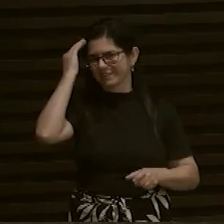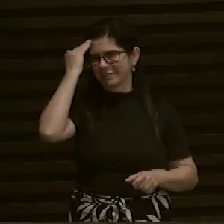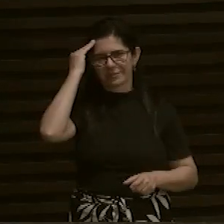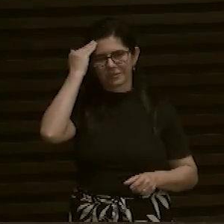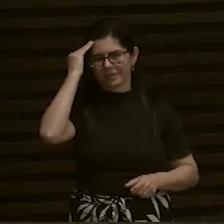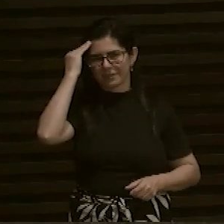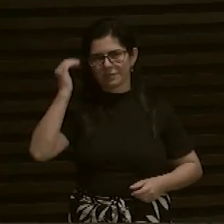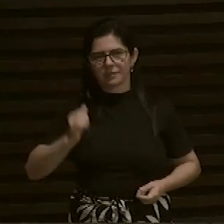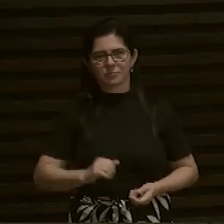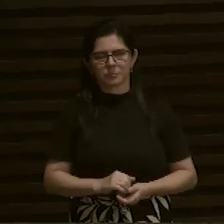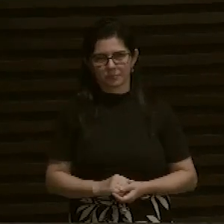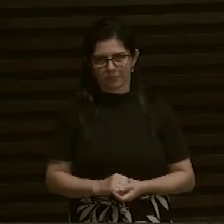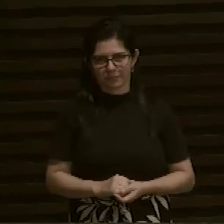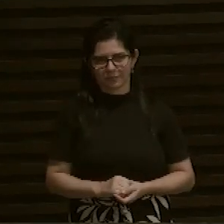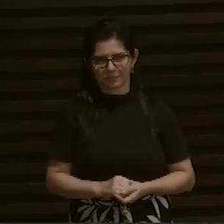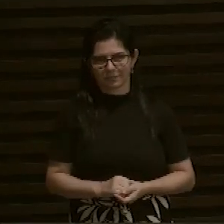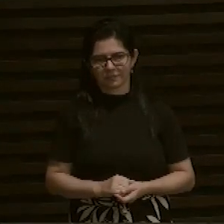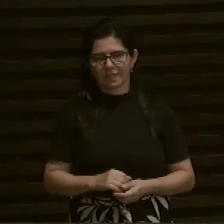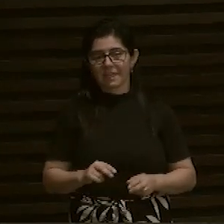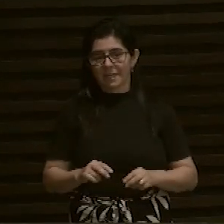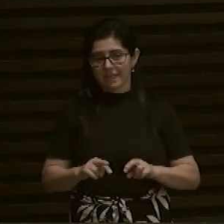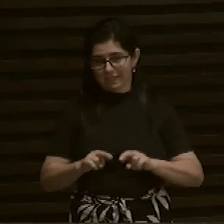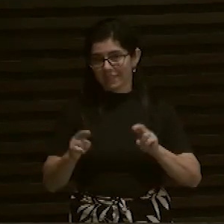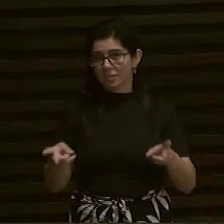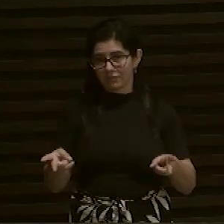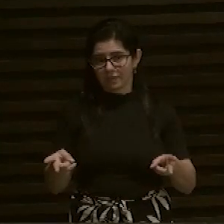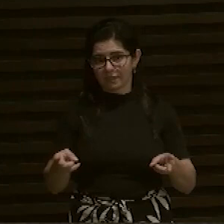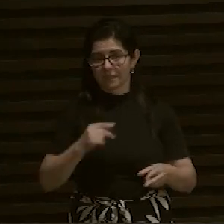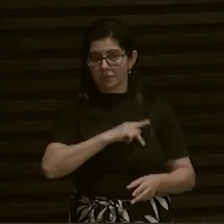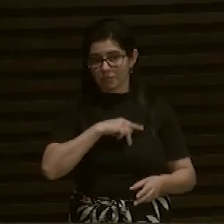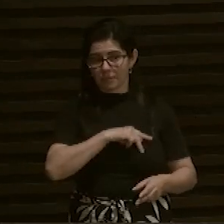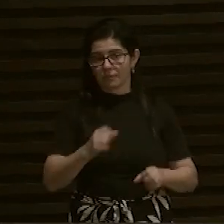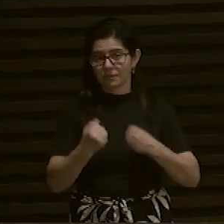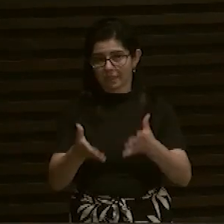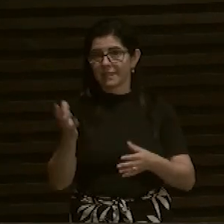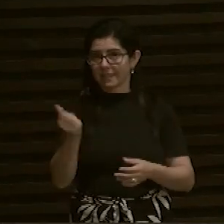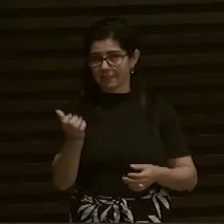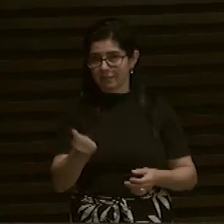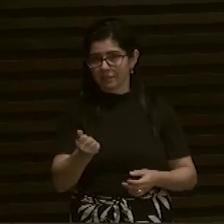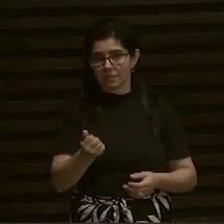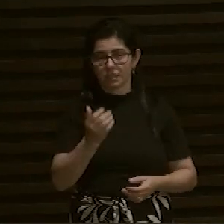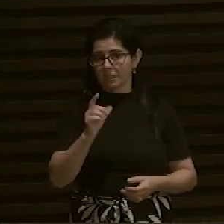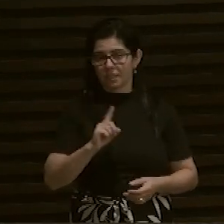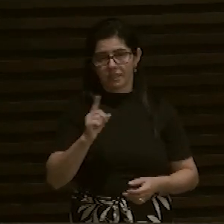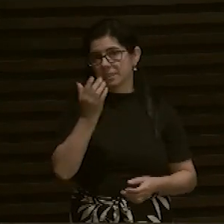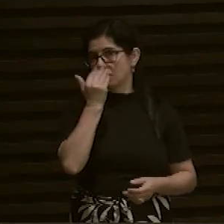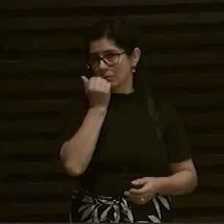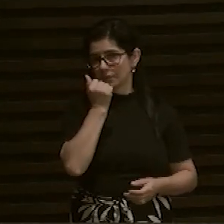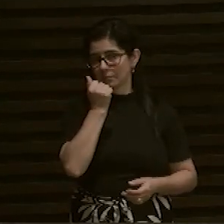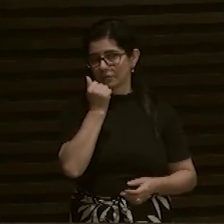aqui. Então, essa diferença de Paulo dar leite e não alimento sólido para a igreja, Paulo